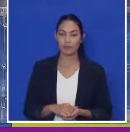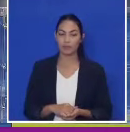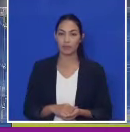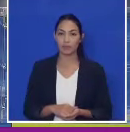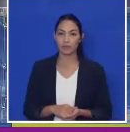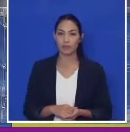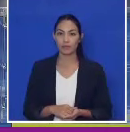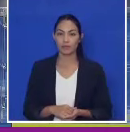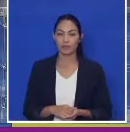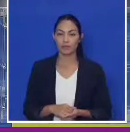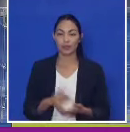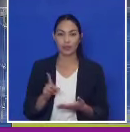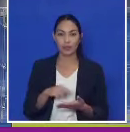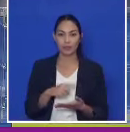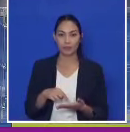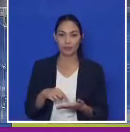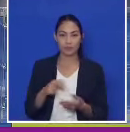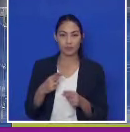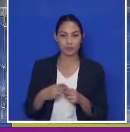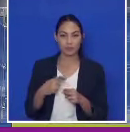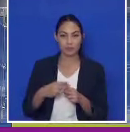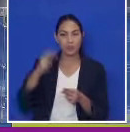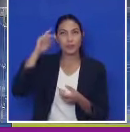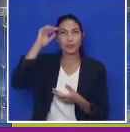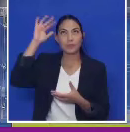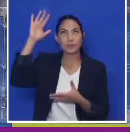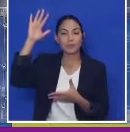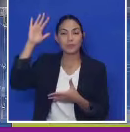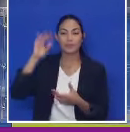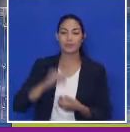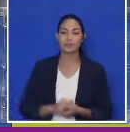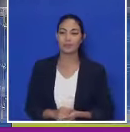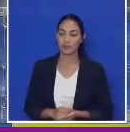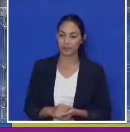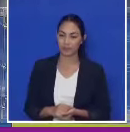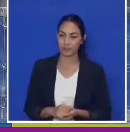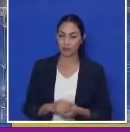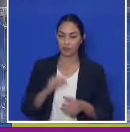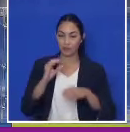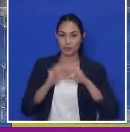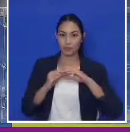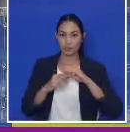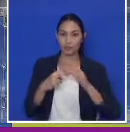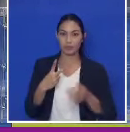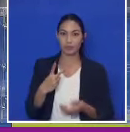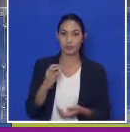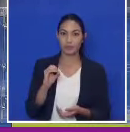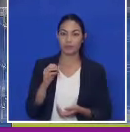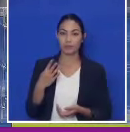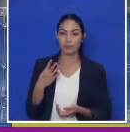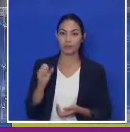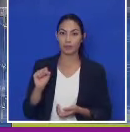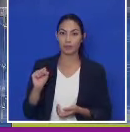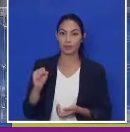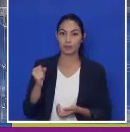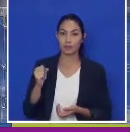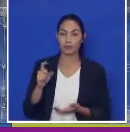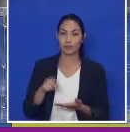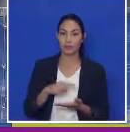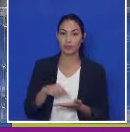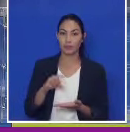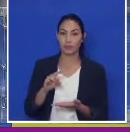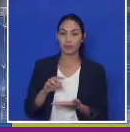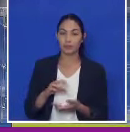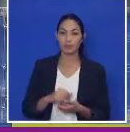20. Loterias Caixa. Já pensou? Este é o concurso número 2048 da Loto